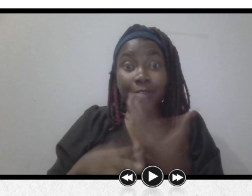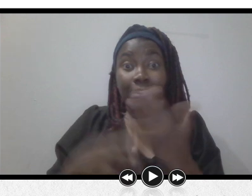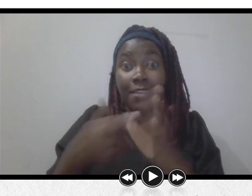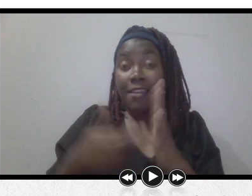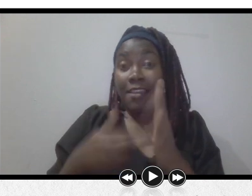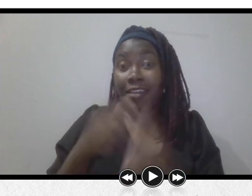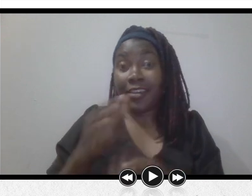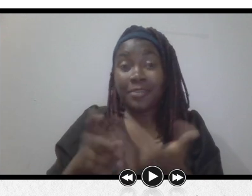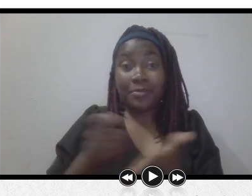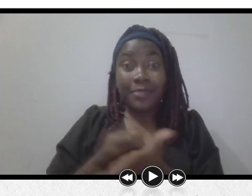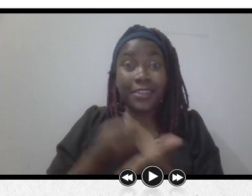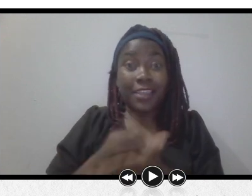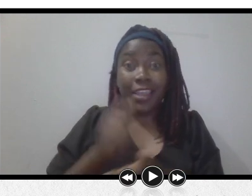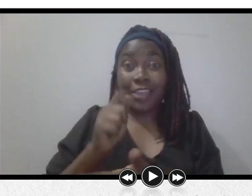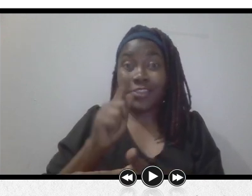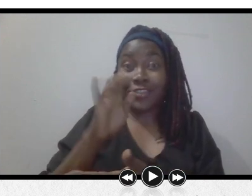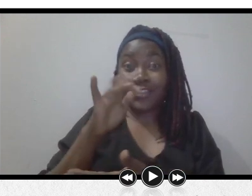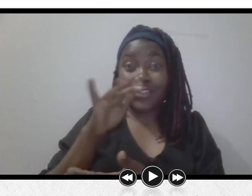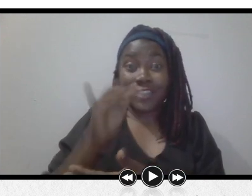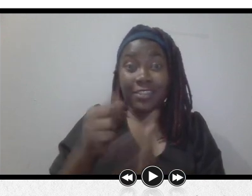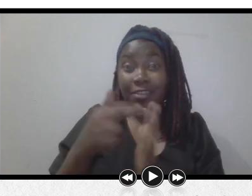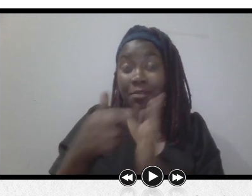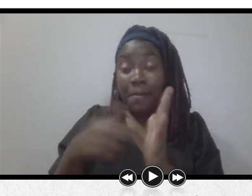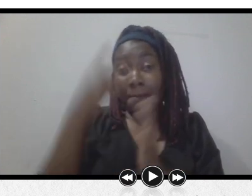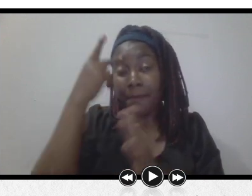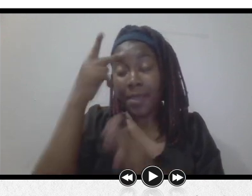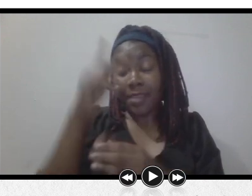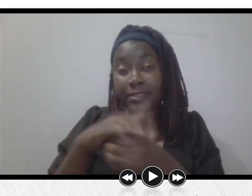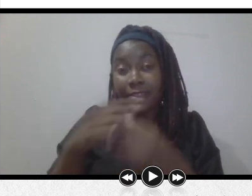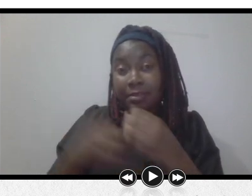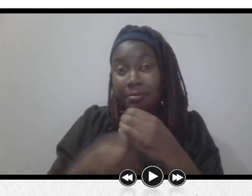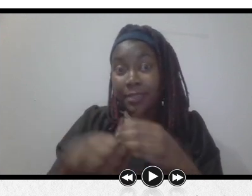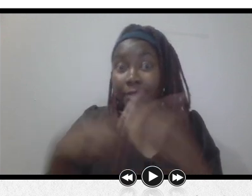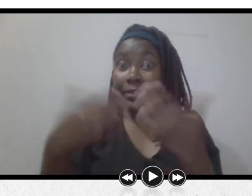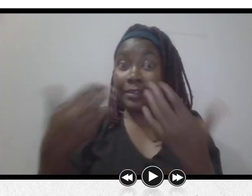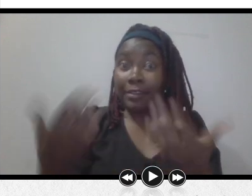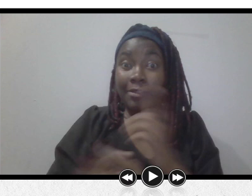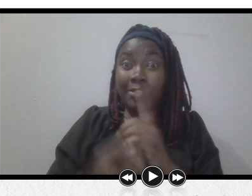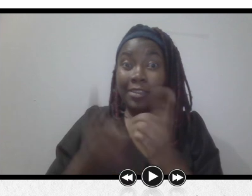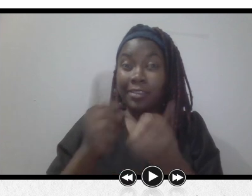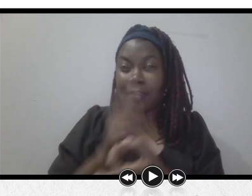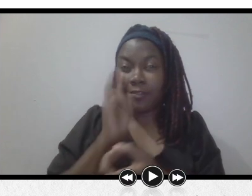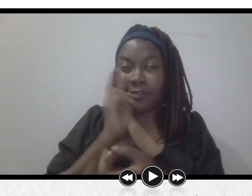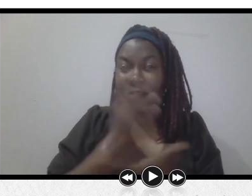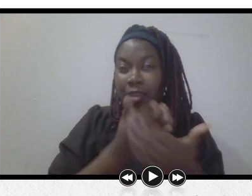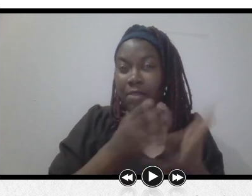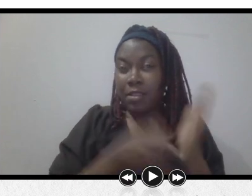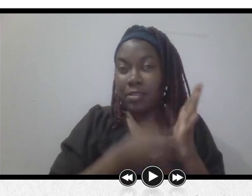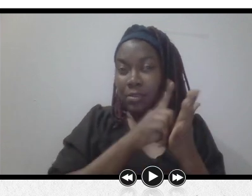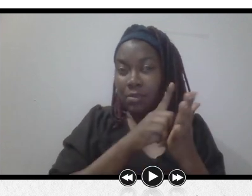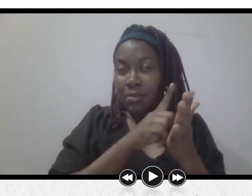que cria a obrigatoriedade de agências reguladoras para o saneamento básico. né? Então, ao contrário do que vimos na aula anterior,